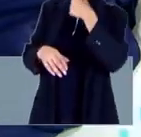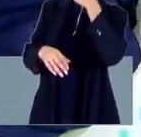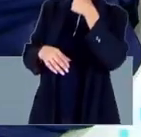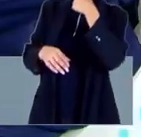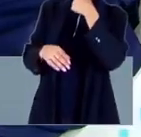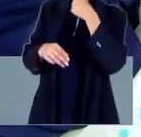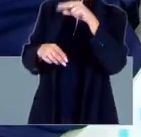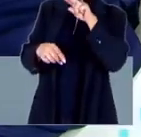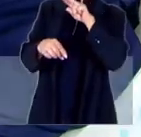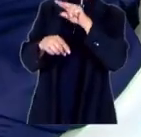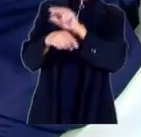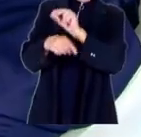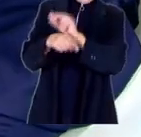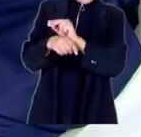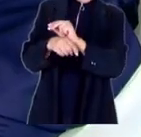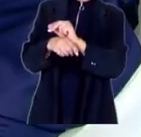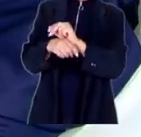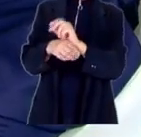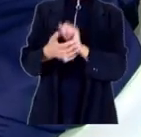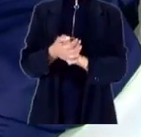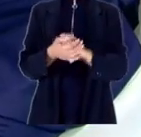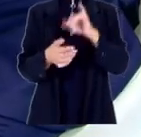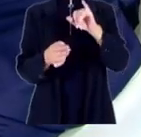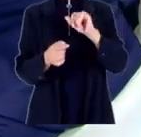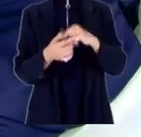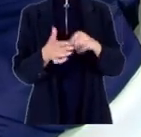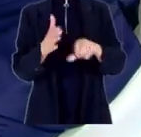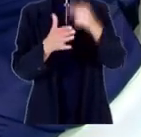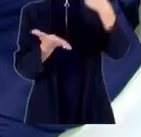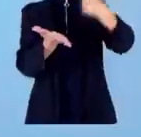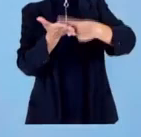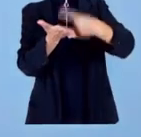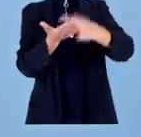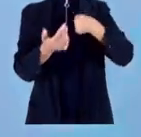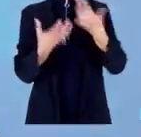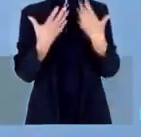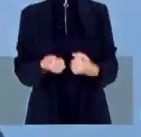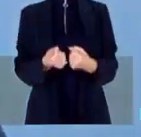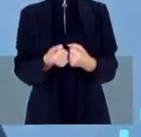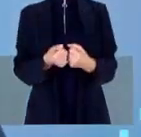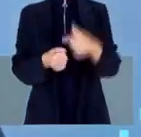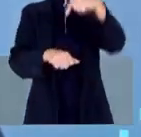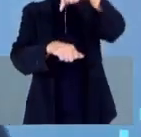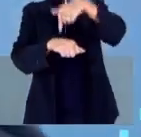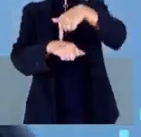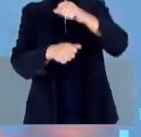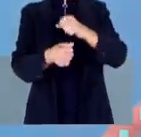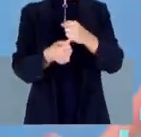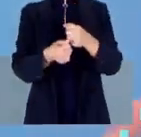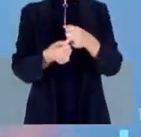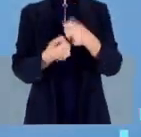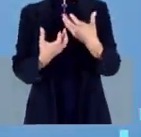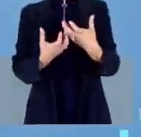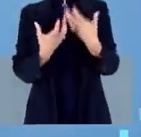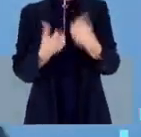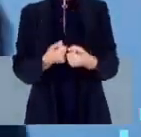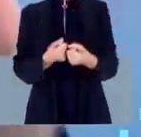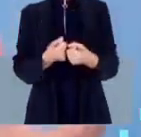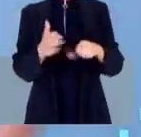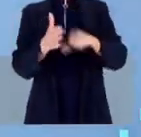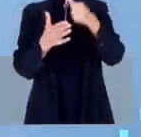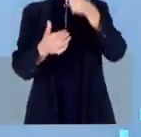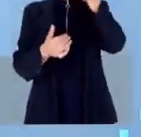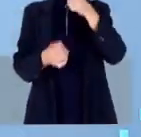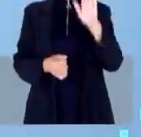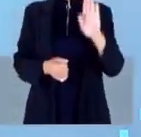você vai priorizar para mulher sabe qual foi a primeira compromisso que eu assumi assim que eu tive o privilégio de ser a